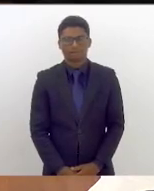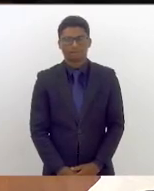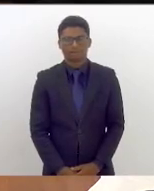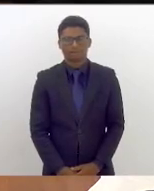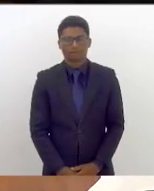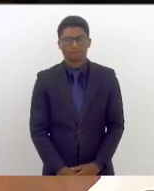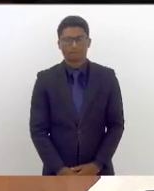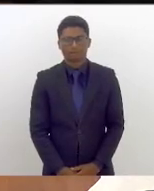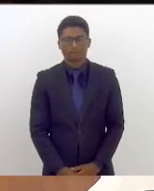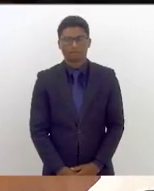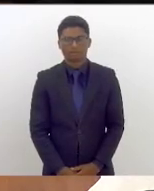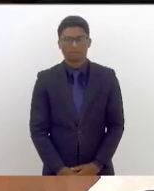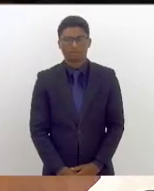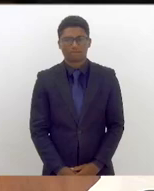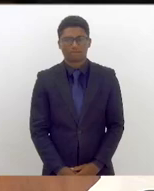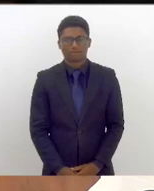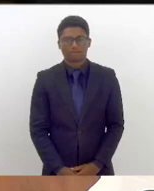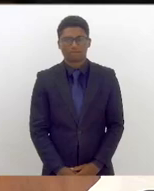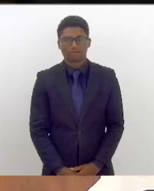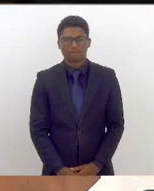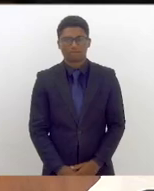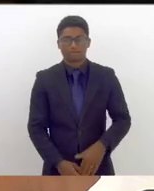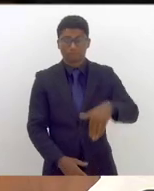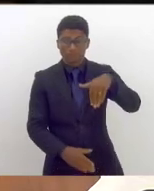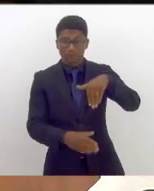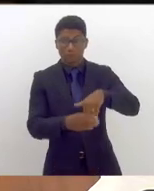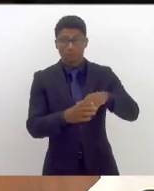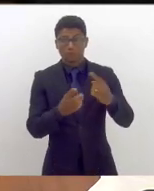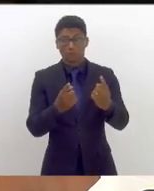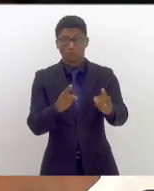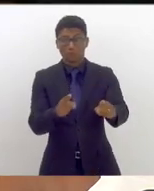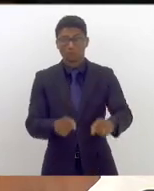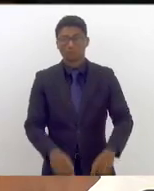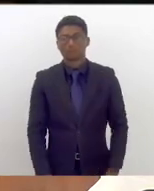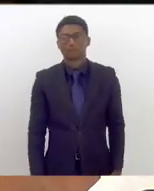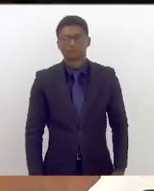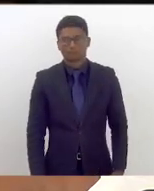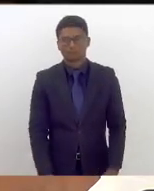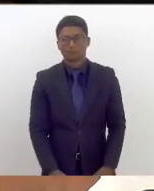Deputado Luiz Martins bota contrário do Senhor Presidente